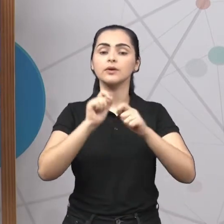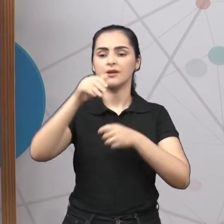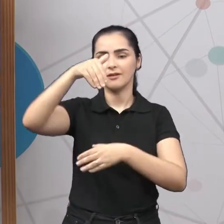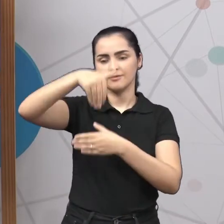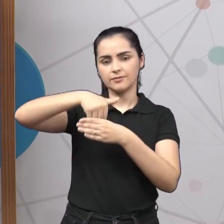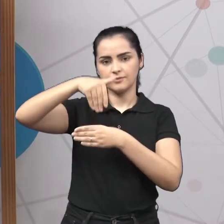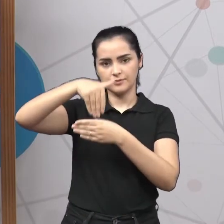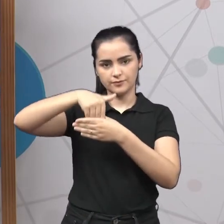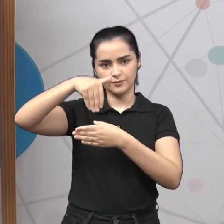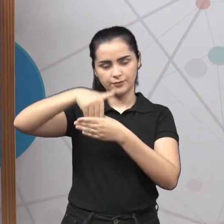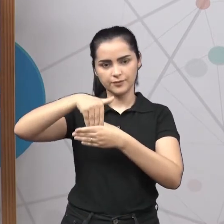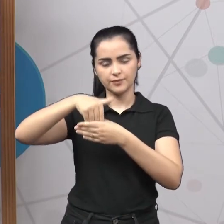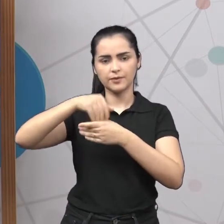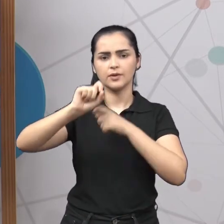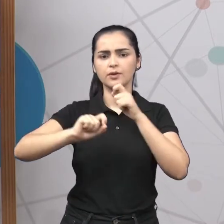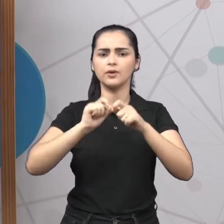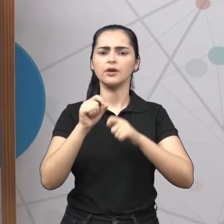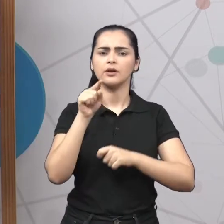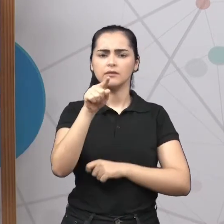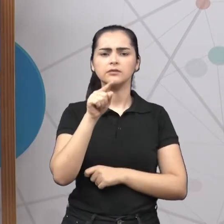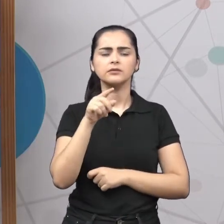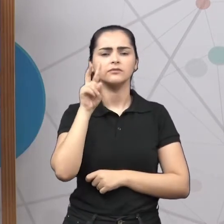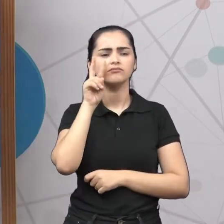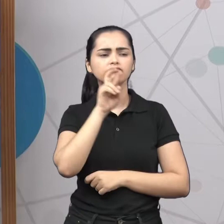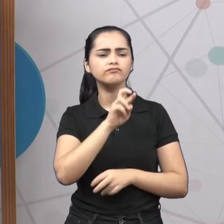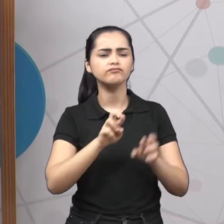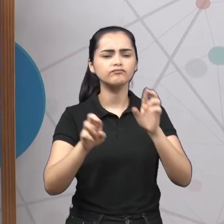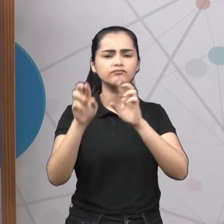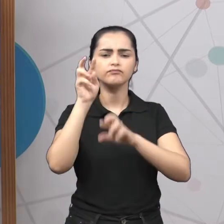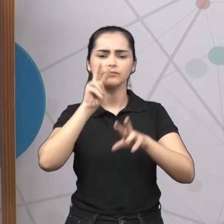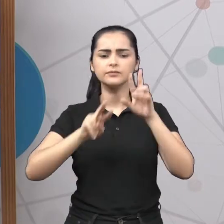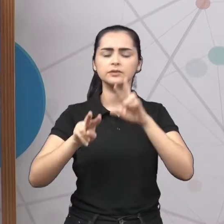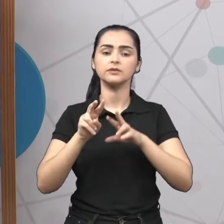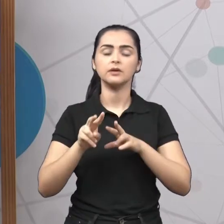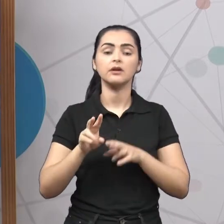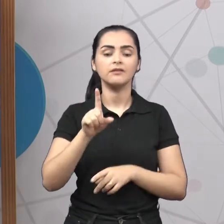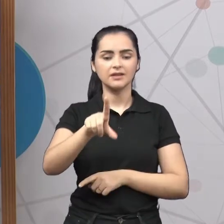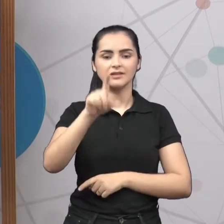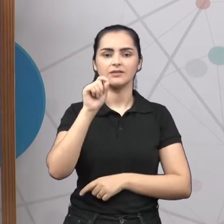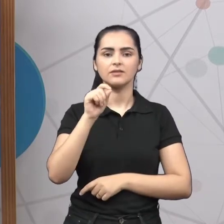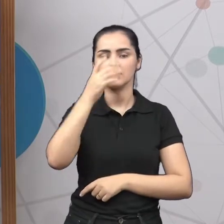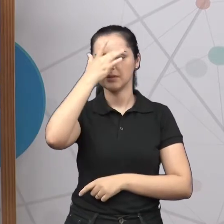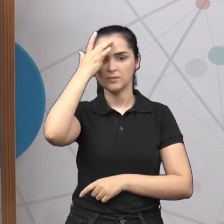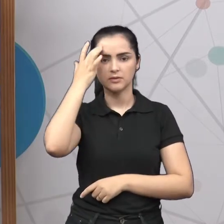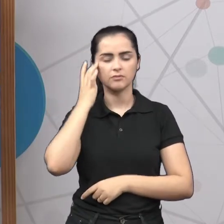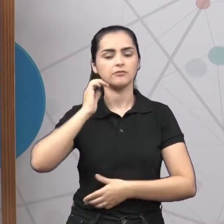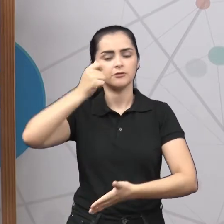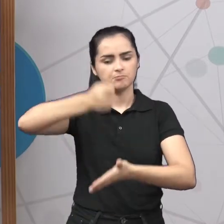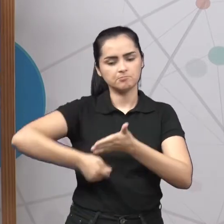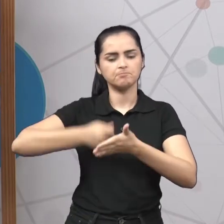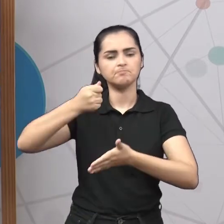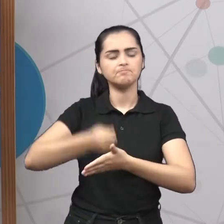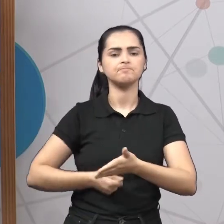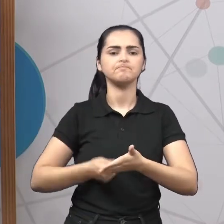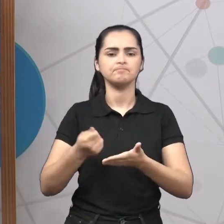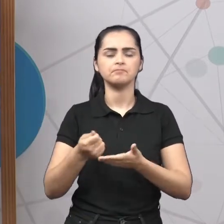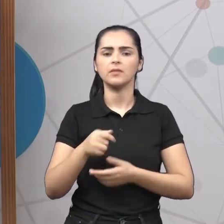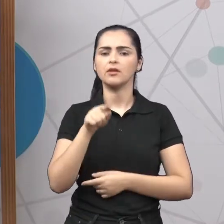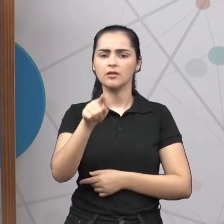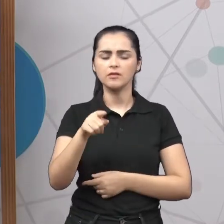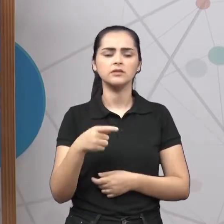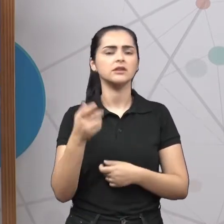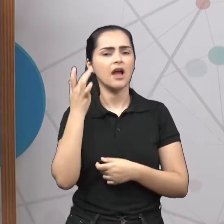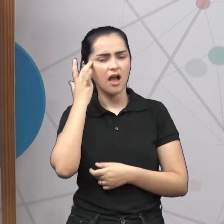voto. E eles são o quê? Você vai observar aquele que vai defender a causa que você achar necessária, uma causa que